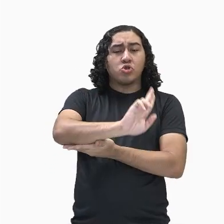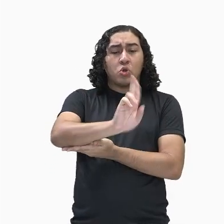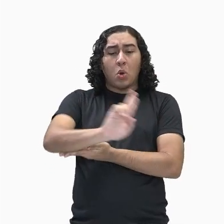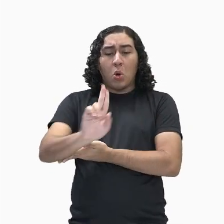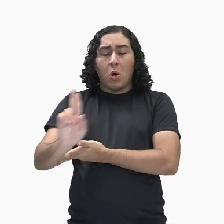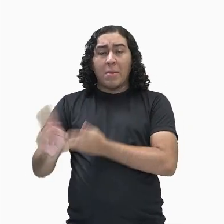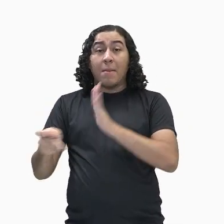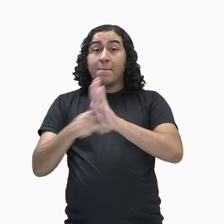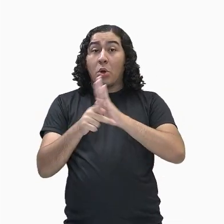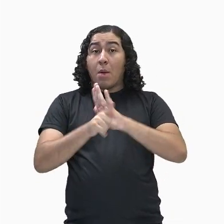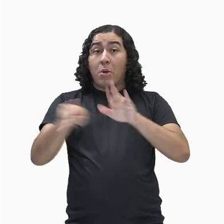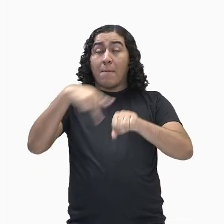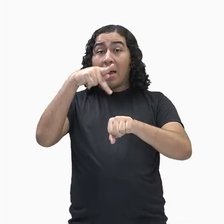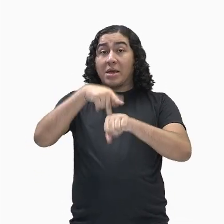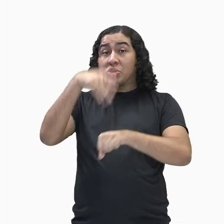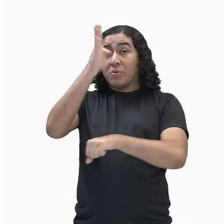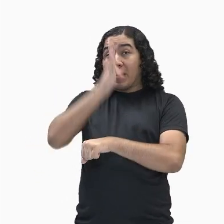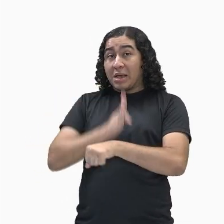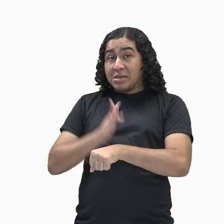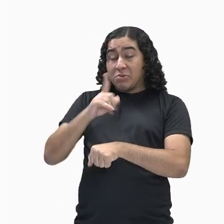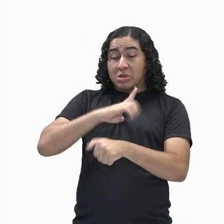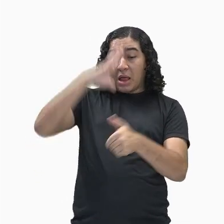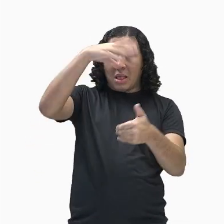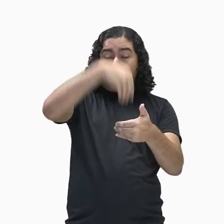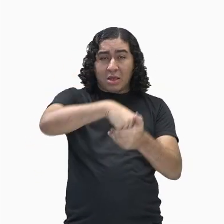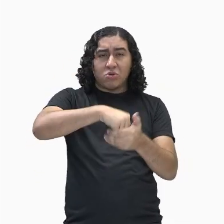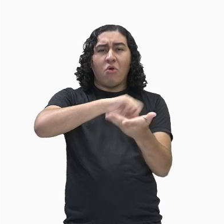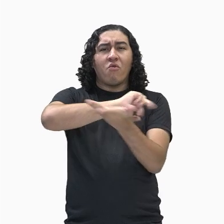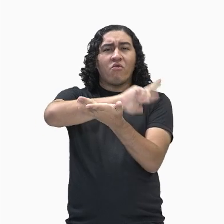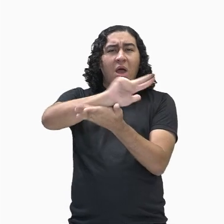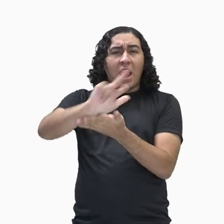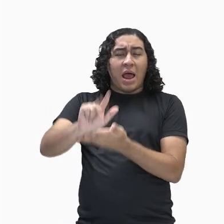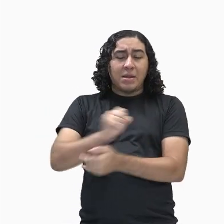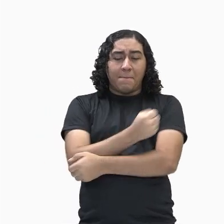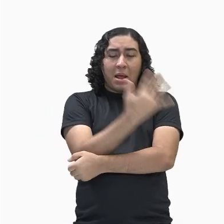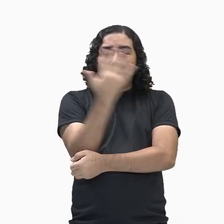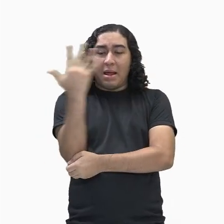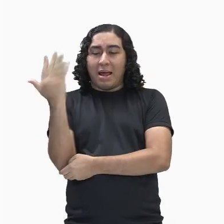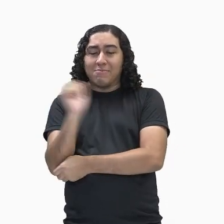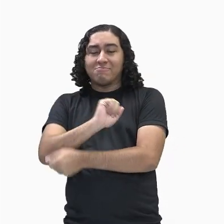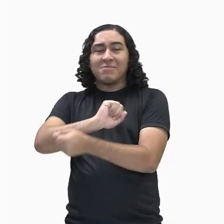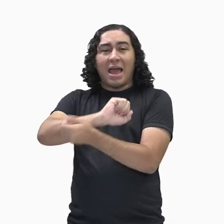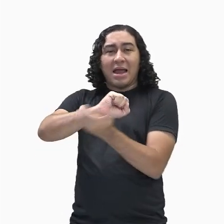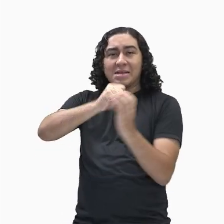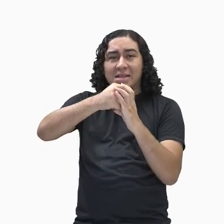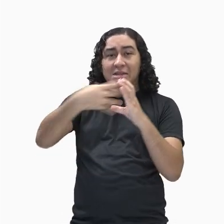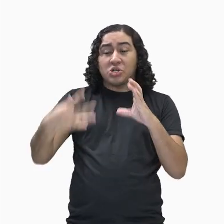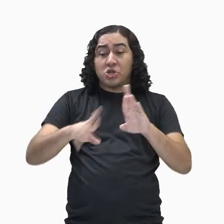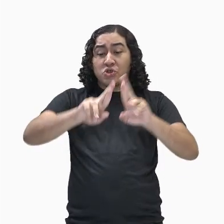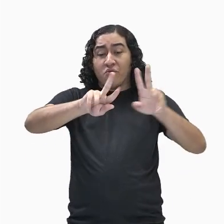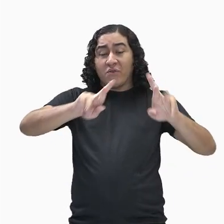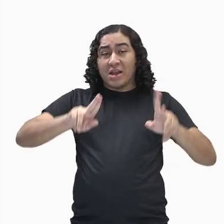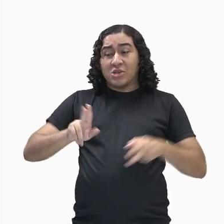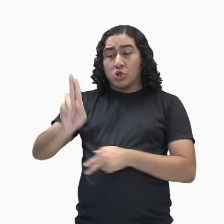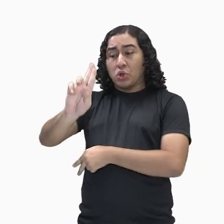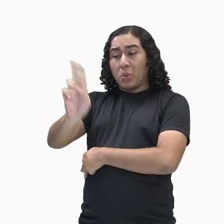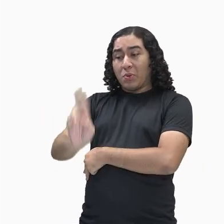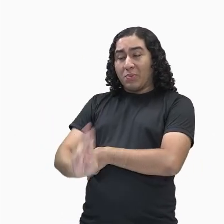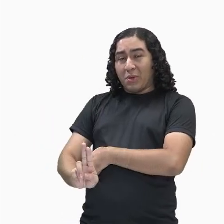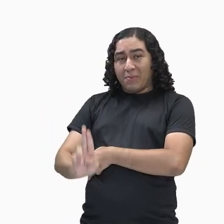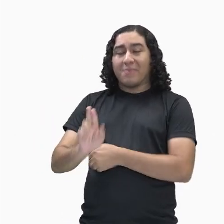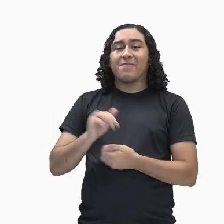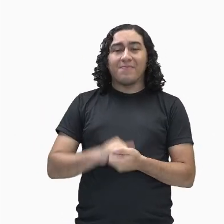Cerrado, Floresta Amazônica, Mata Atlântica, Mata de Araucária, Mata de Cocais, Pantanal e